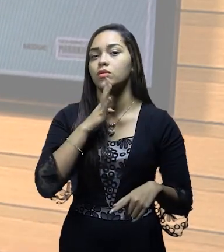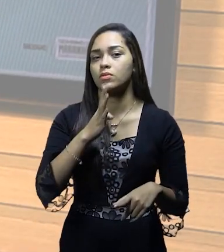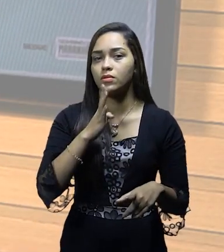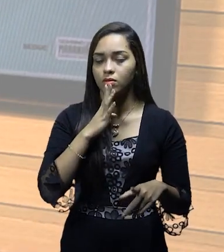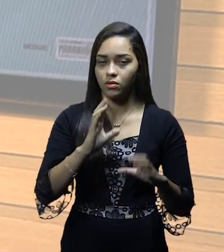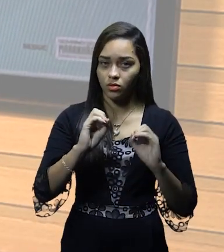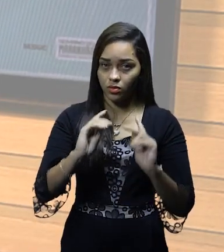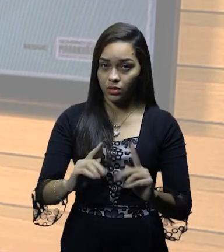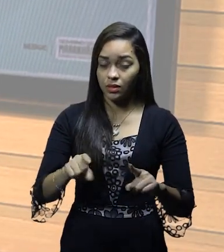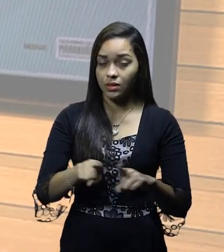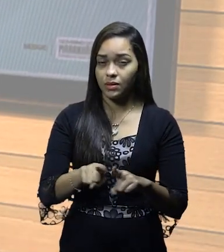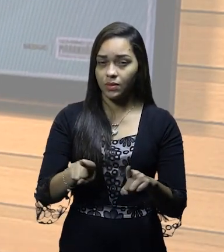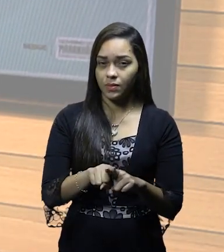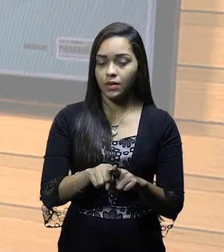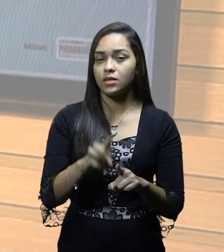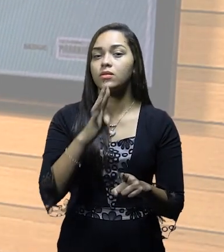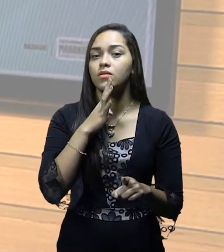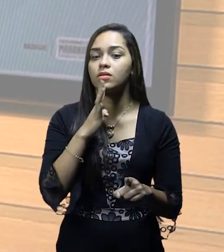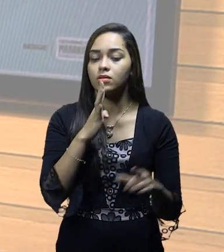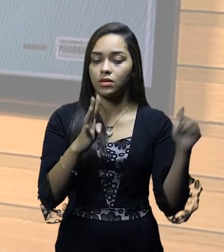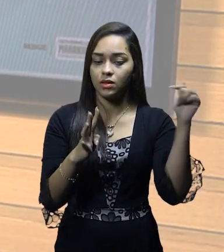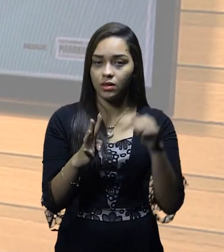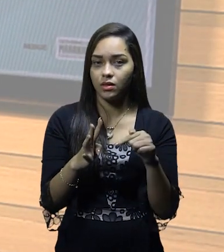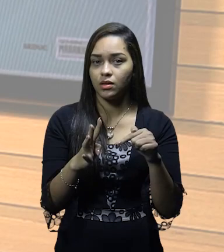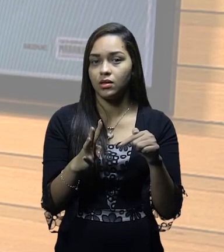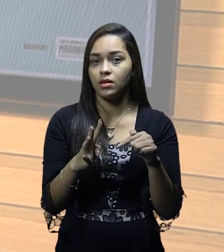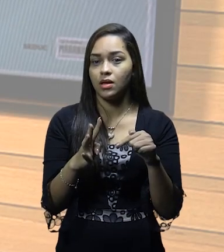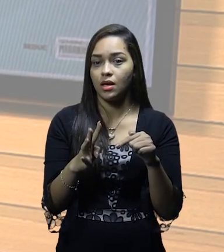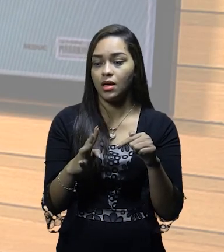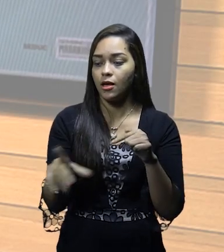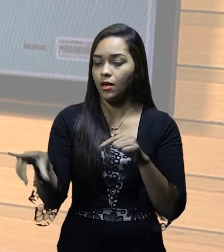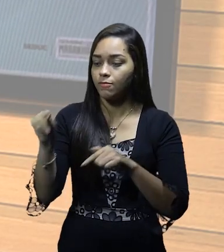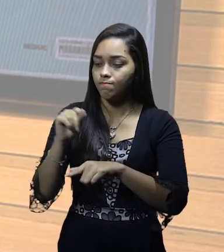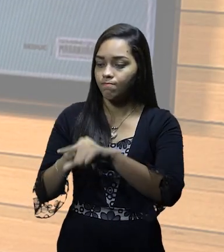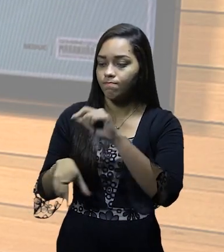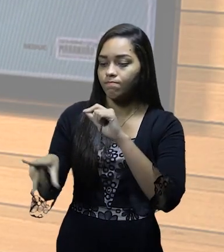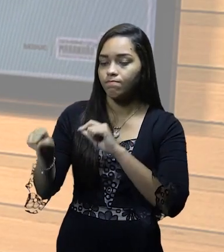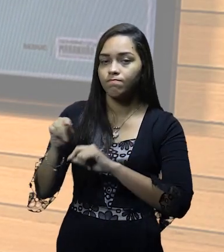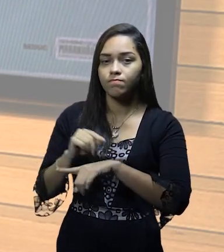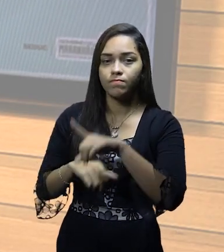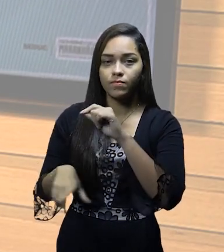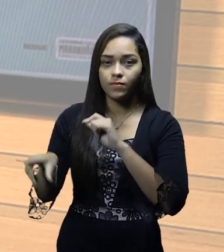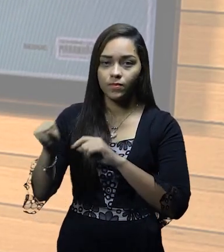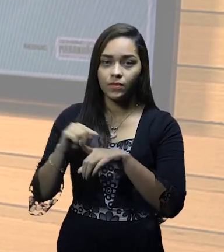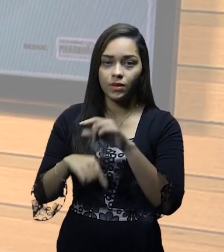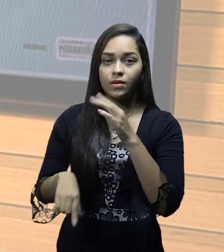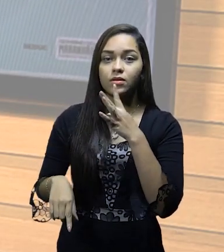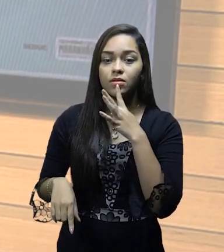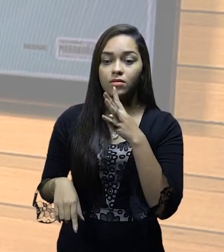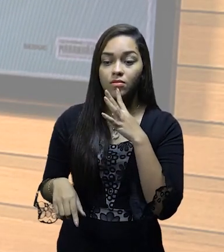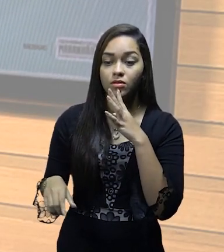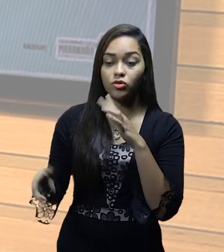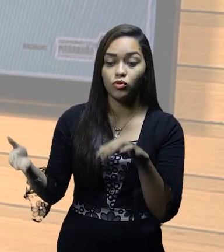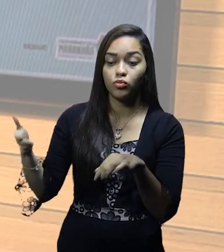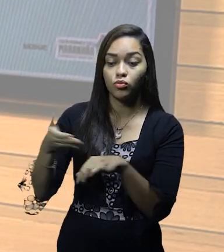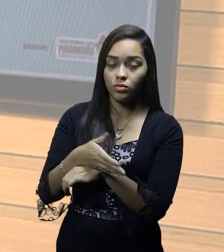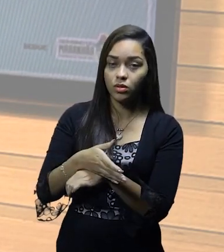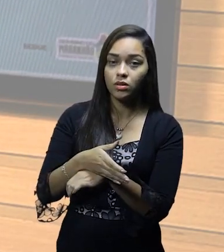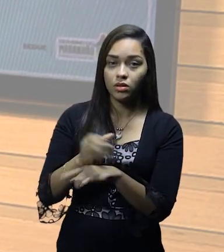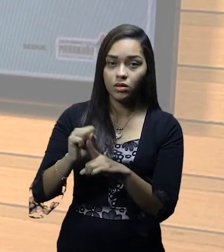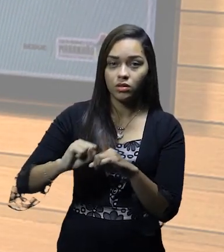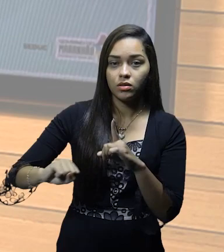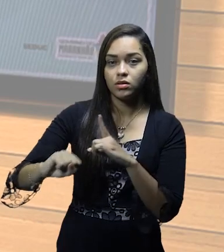da Idade Média, detinha todos os conhecimentos, né? E esse conhecimento era